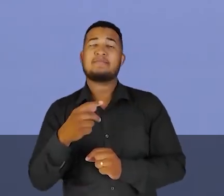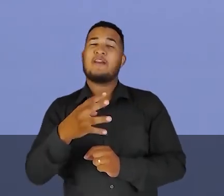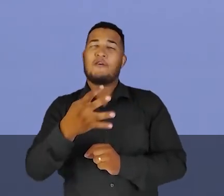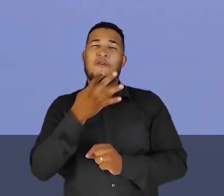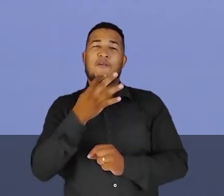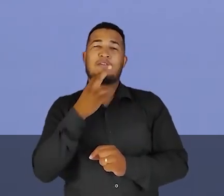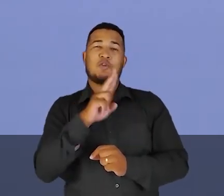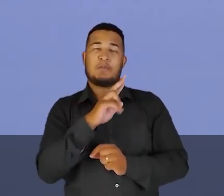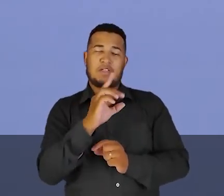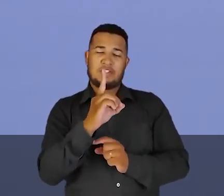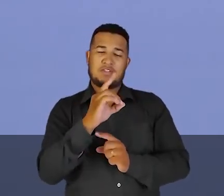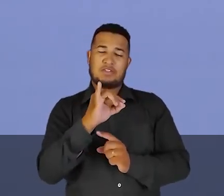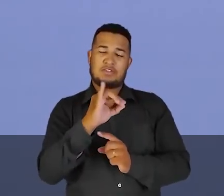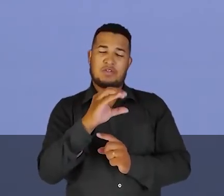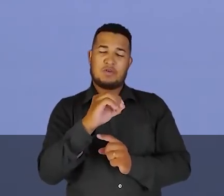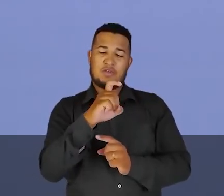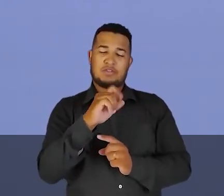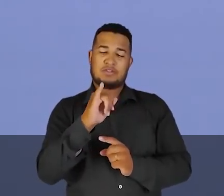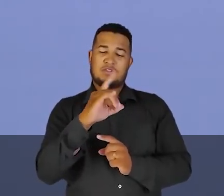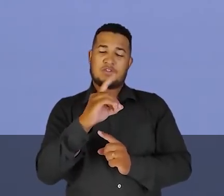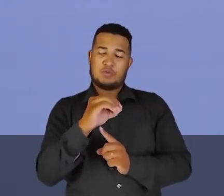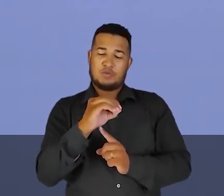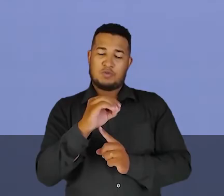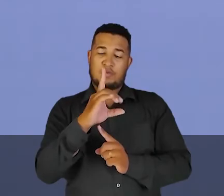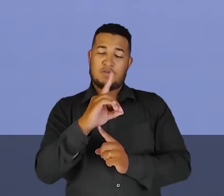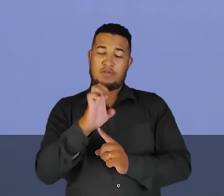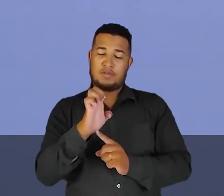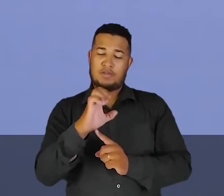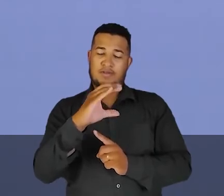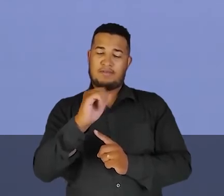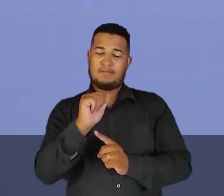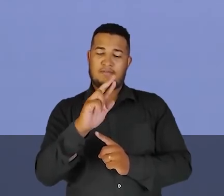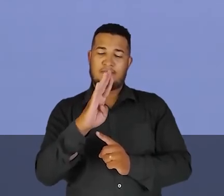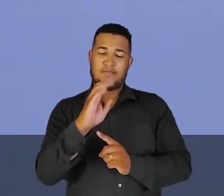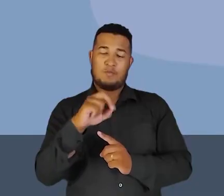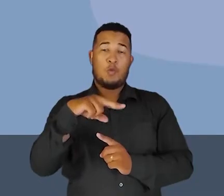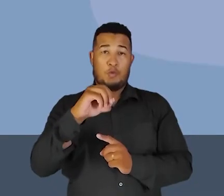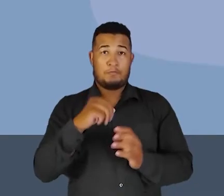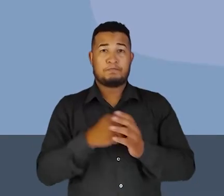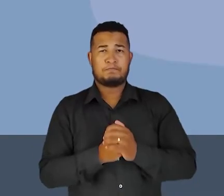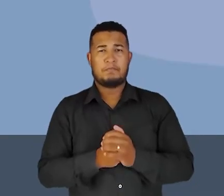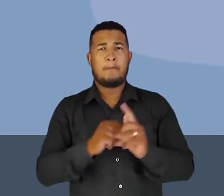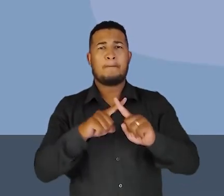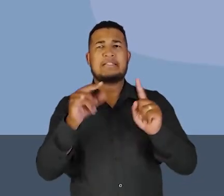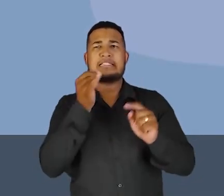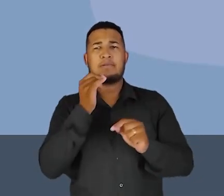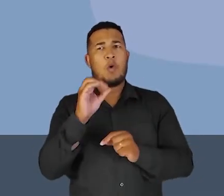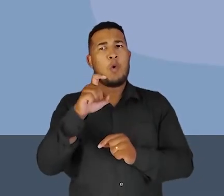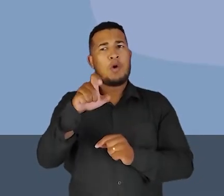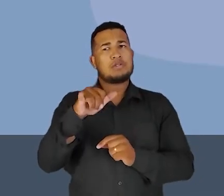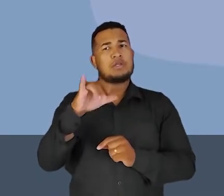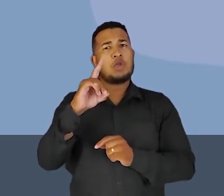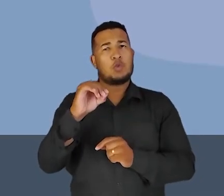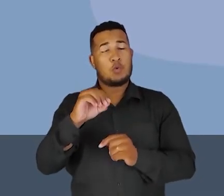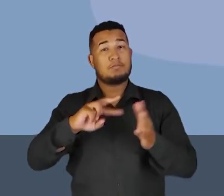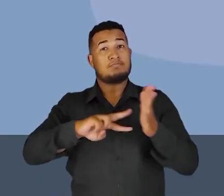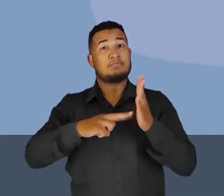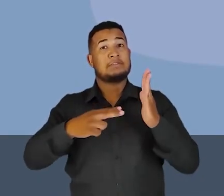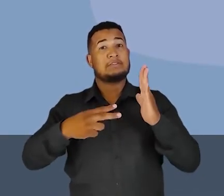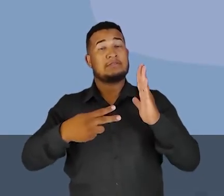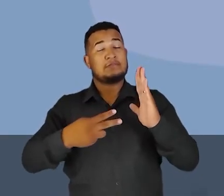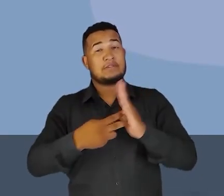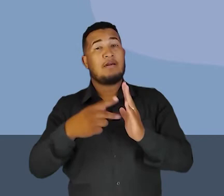né, dióxido de carbono. Mas o que são os óxidos, afinal? Vamos dar uma olhada no slide. Os óxidos são compostos binários, ou